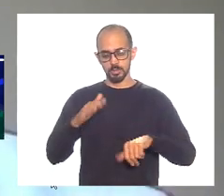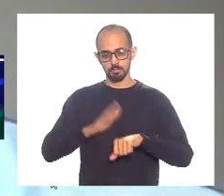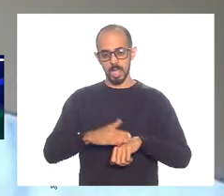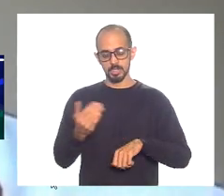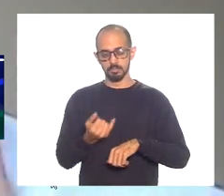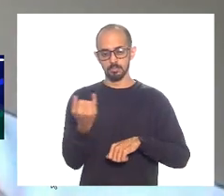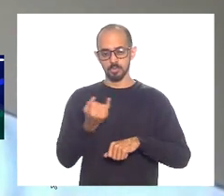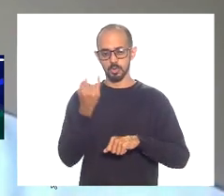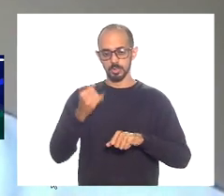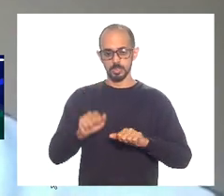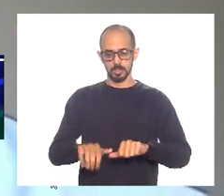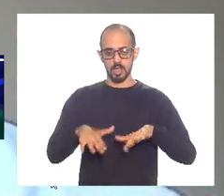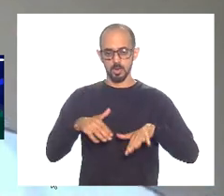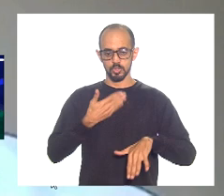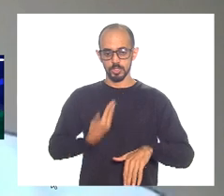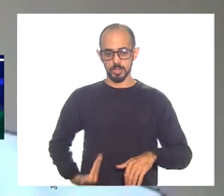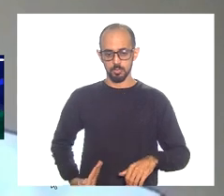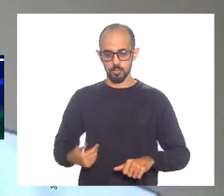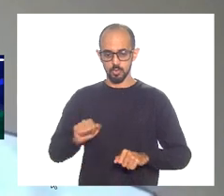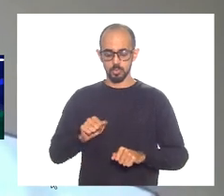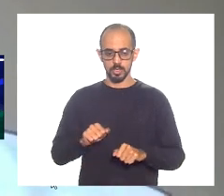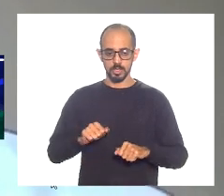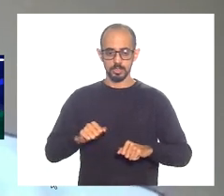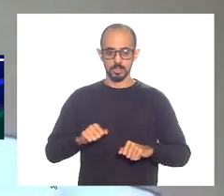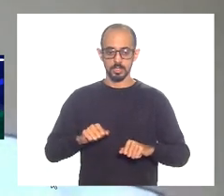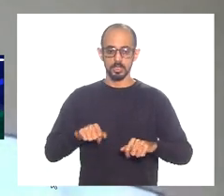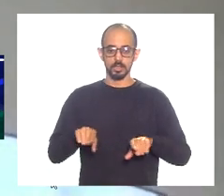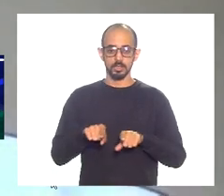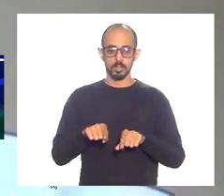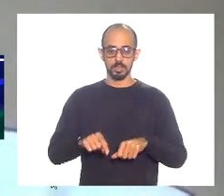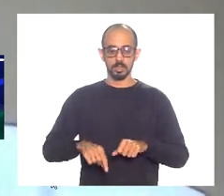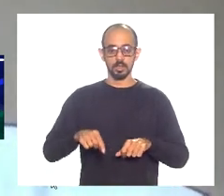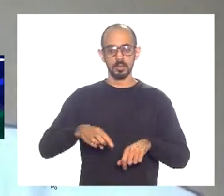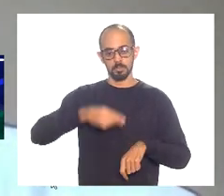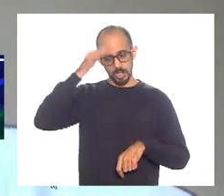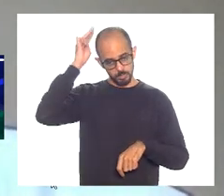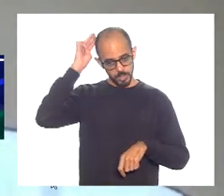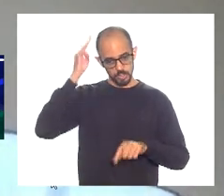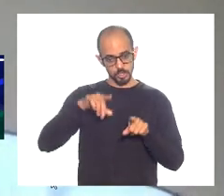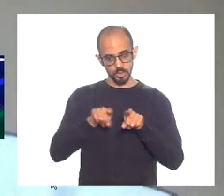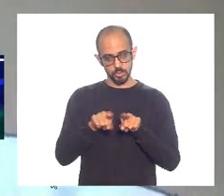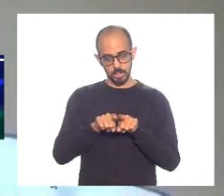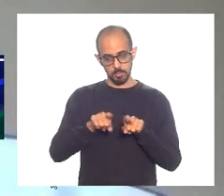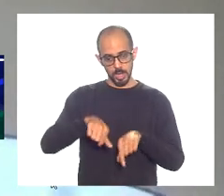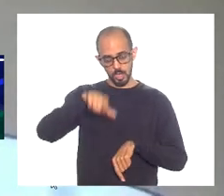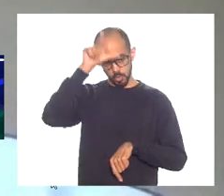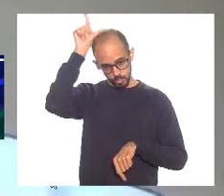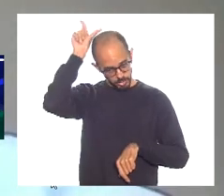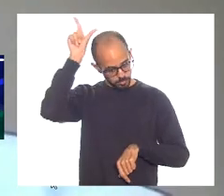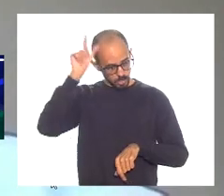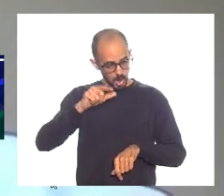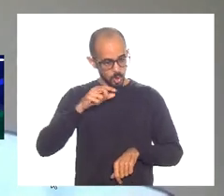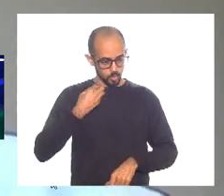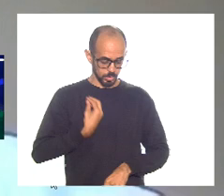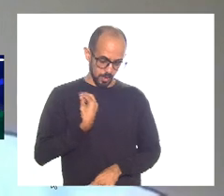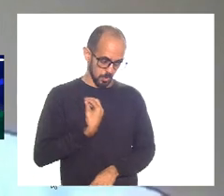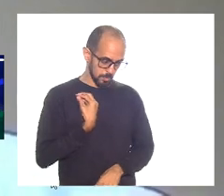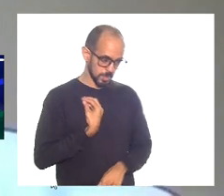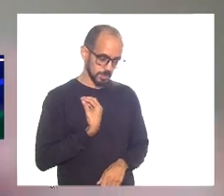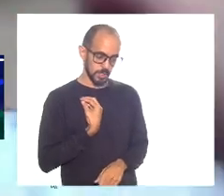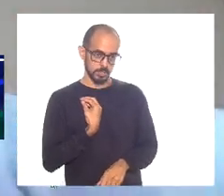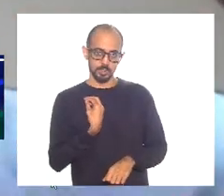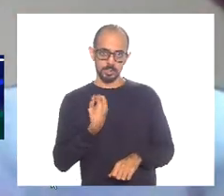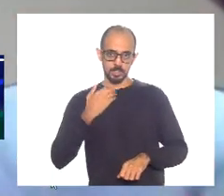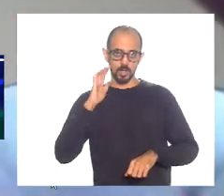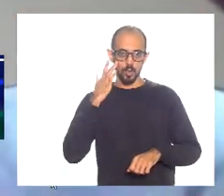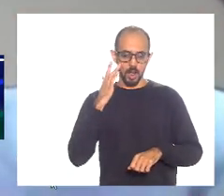relevo na audiência pública. De qualquer maneira, eu tenho certeza, deputado Márcio Pacheco, deputado Luiz Paulo Corrêa da Rocha, que estavam lá, eu acho que o